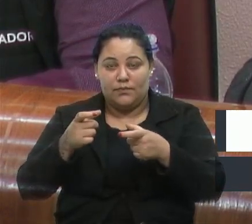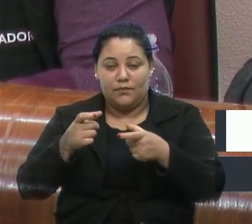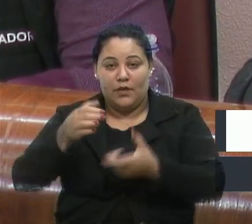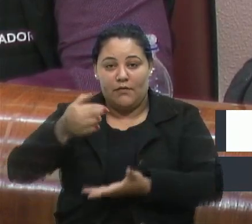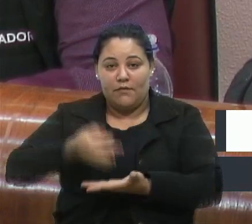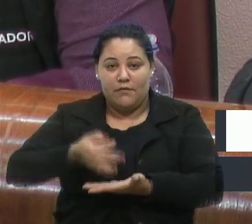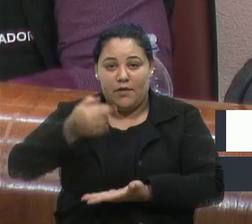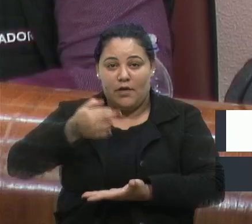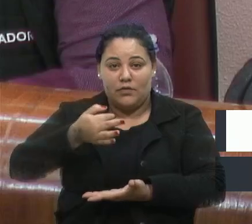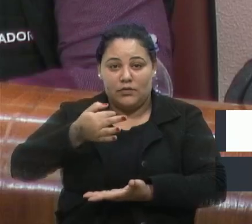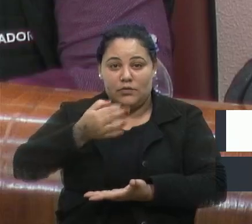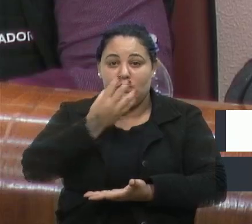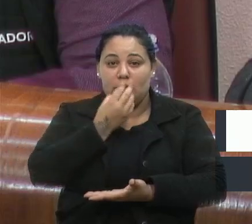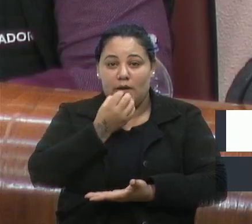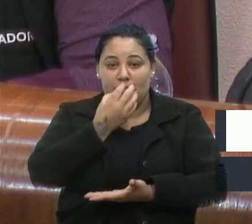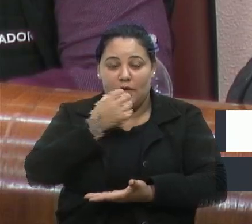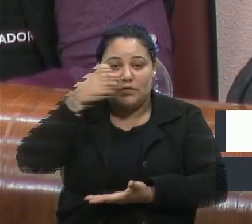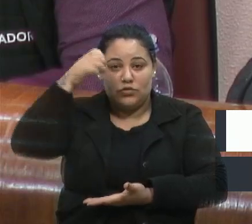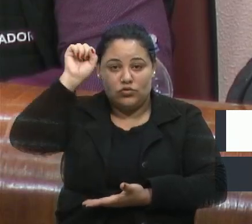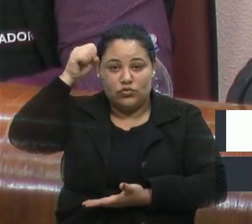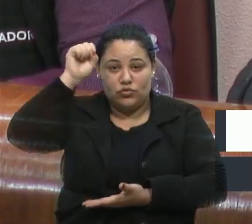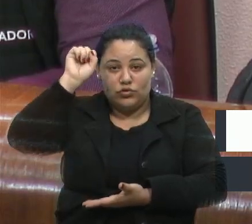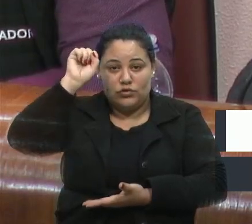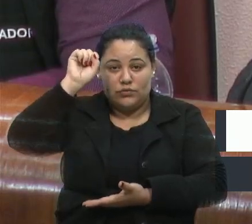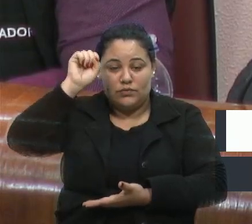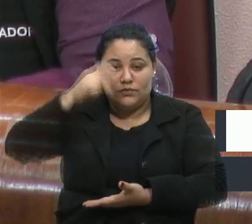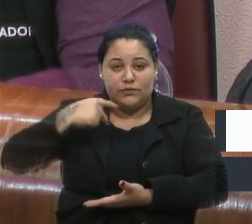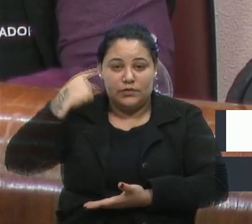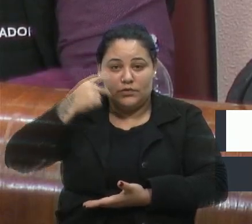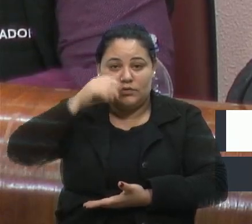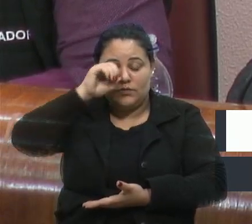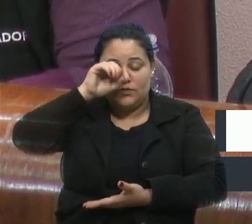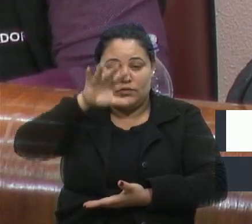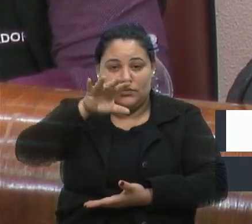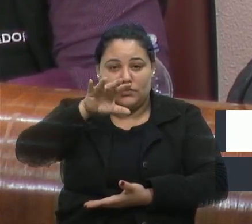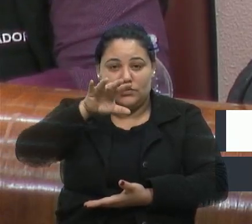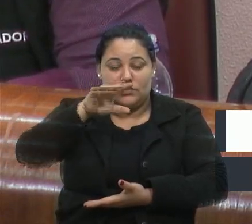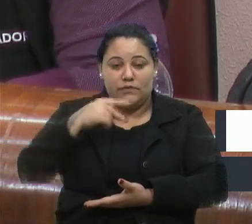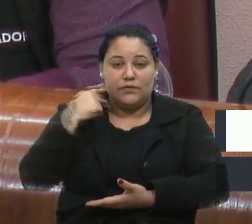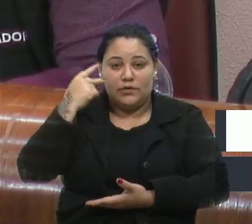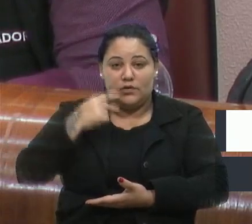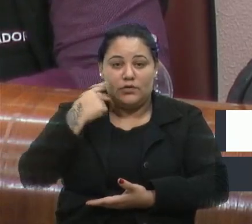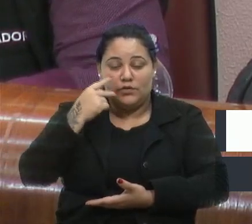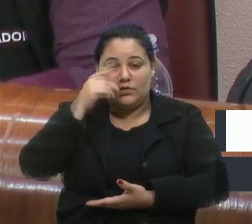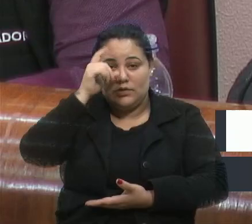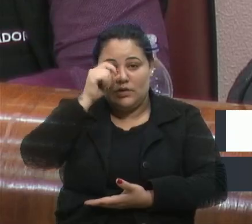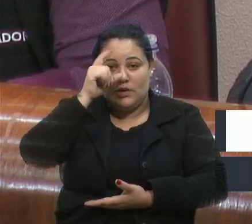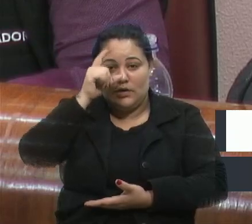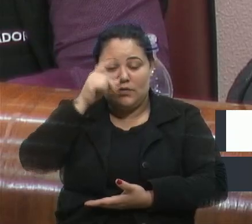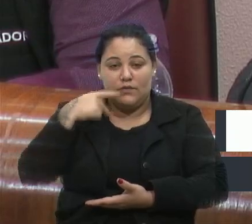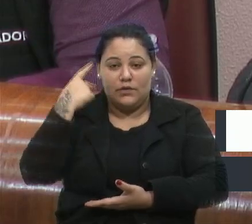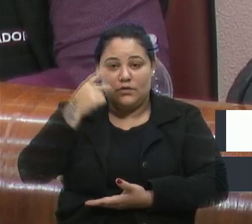ausência do vereador Camilles, Clóvis Xuxa, vereador Fiuza, vereador